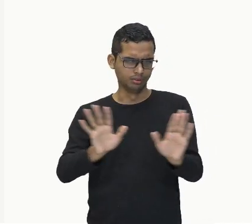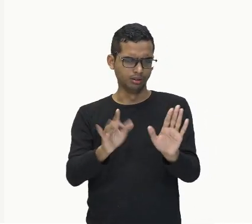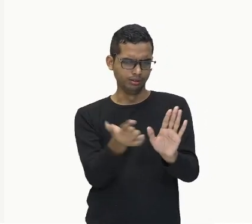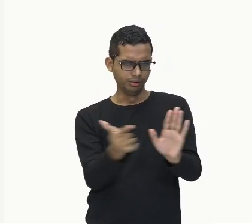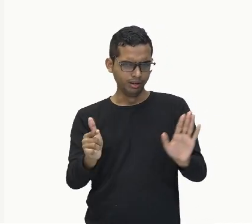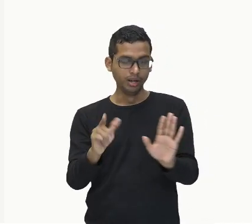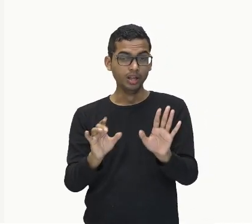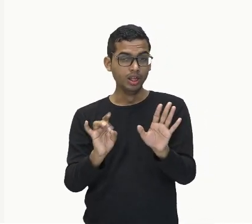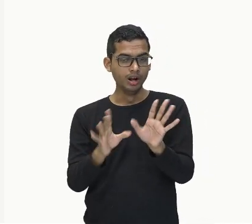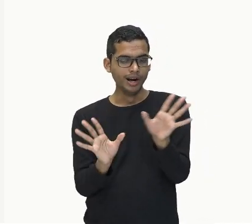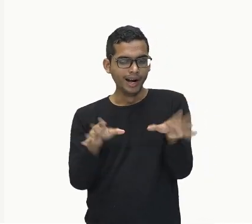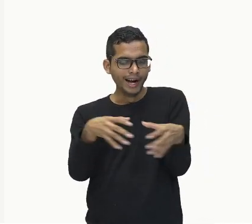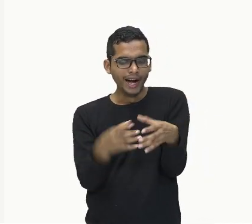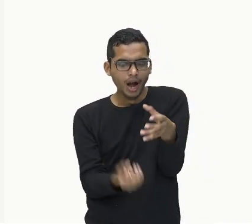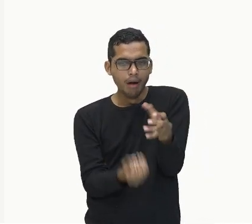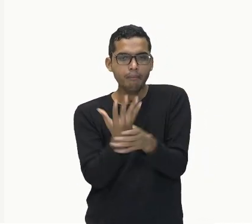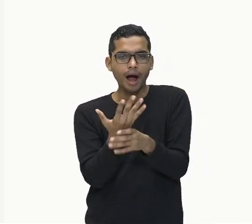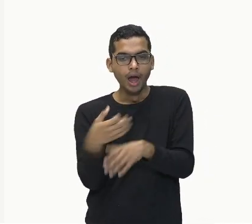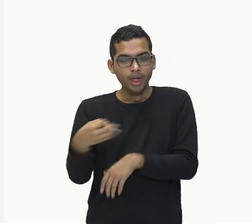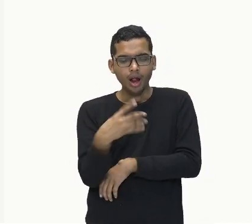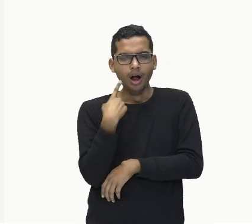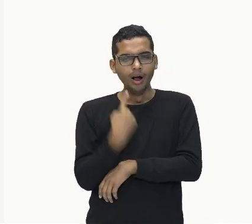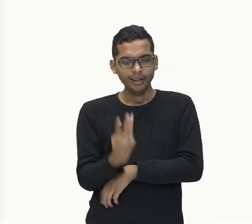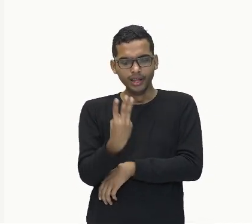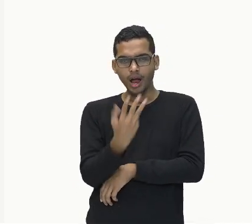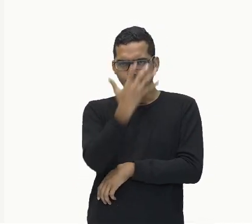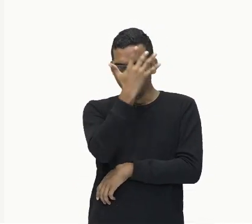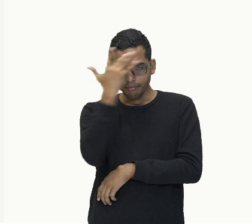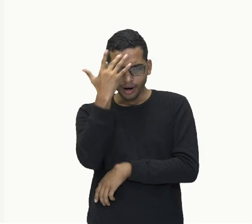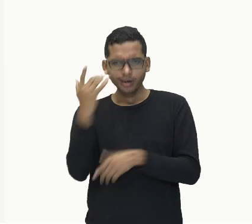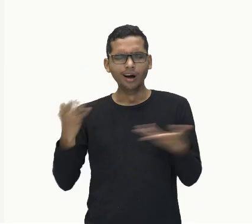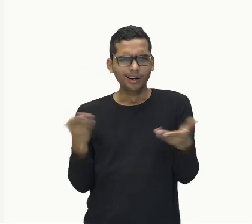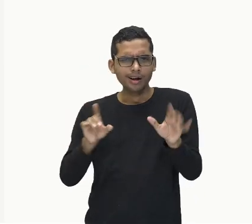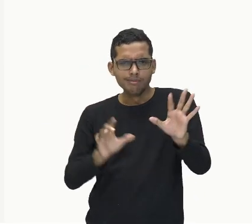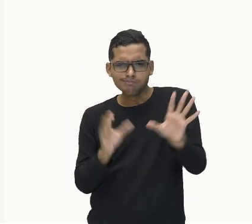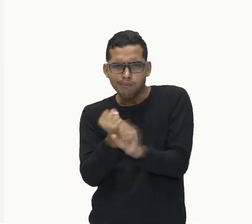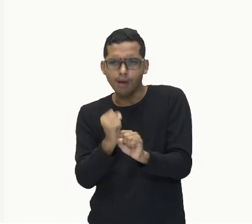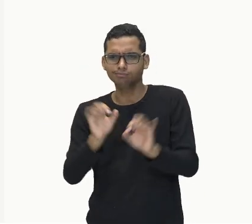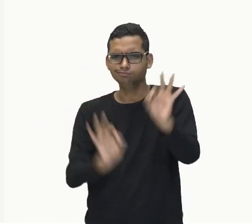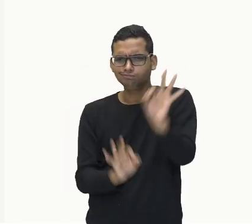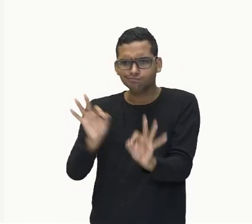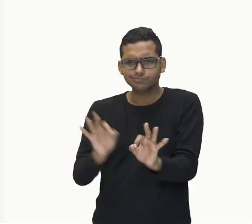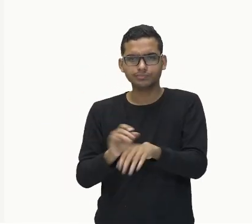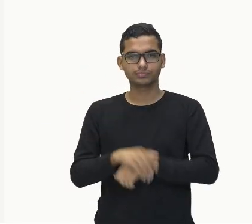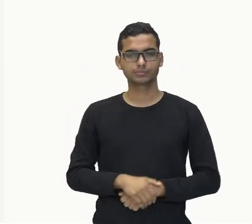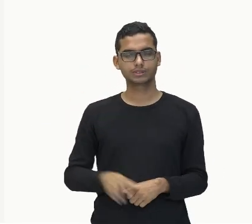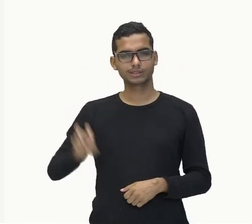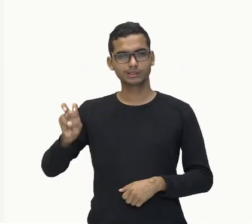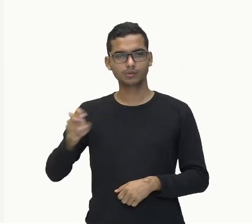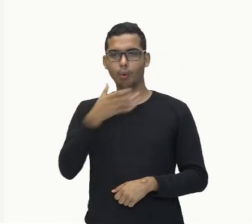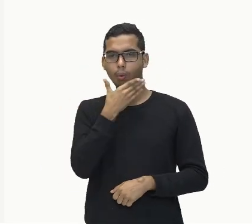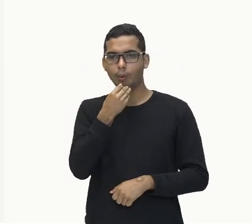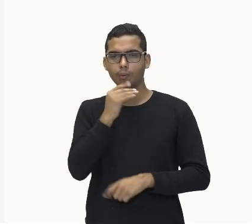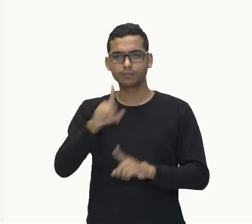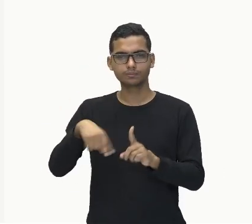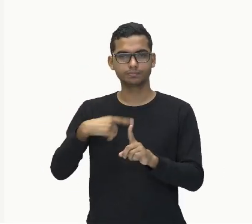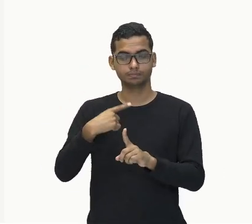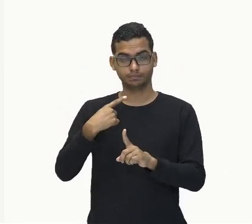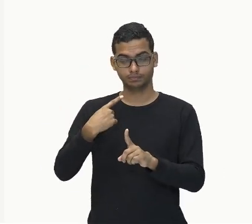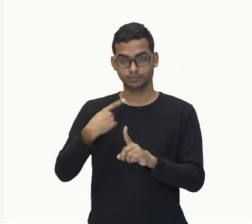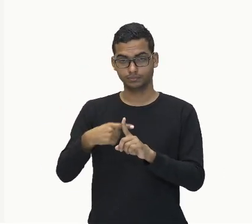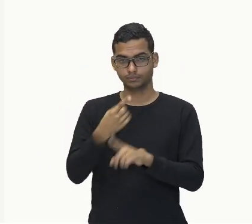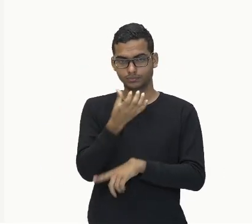de acordo com o total. 5 homens mais 6 mulheres dá 11 pessoas. Então, vai ser uma combinação de